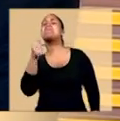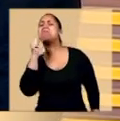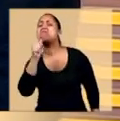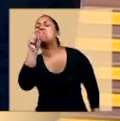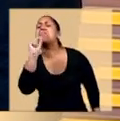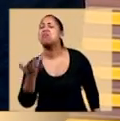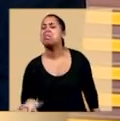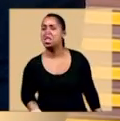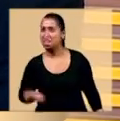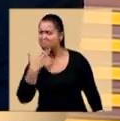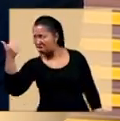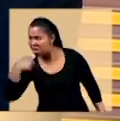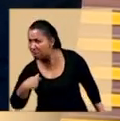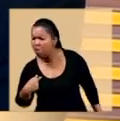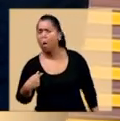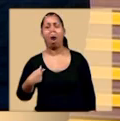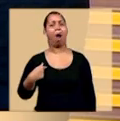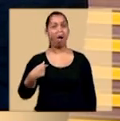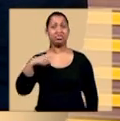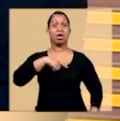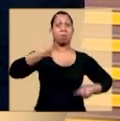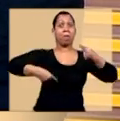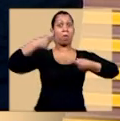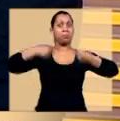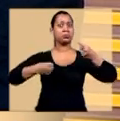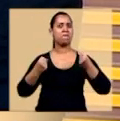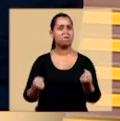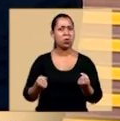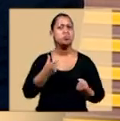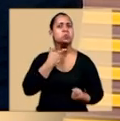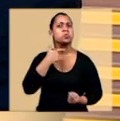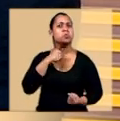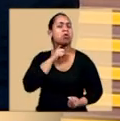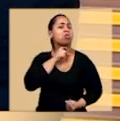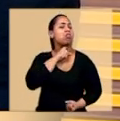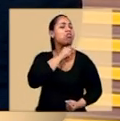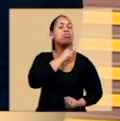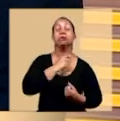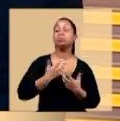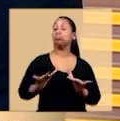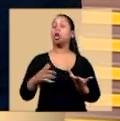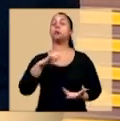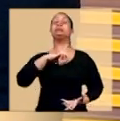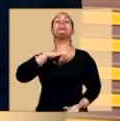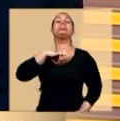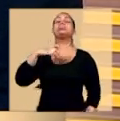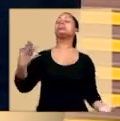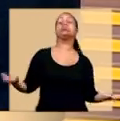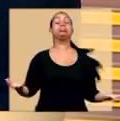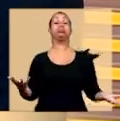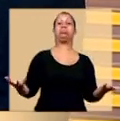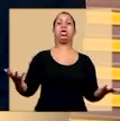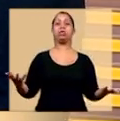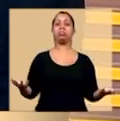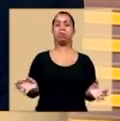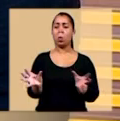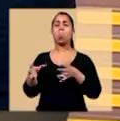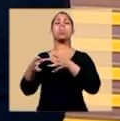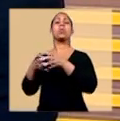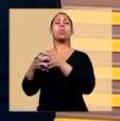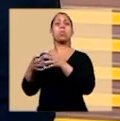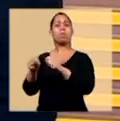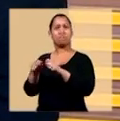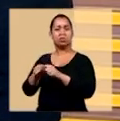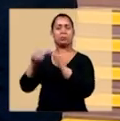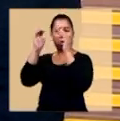diretor. Quem é ela? Ela quer ser o quê mais que eu? Então, tem uma competição muito grande, uma ambição muito grande. O ter é o mais do que ser. Então,